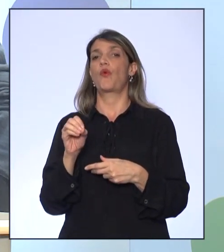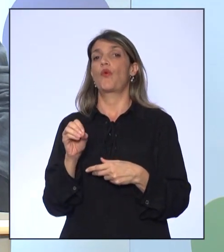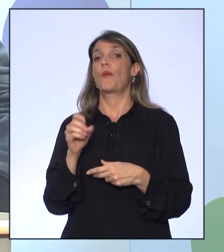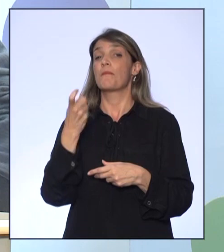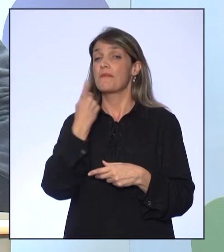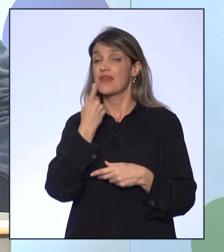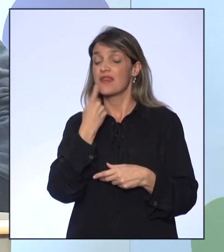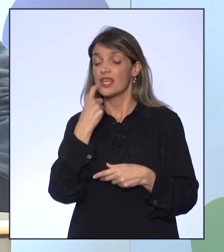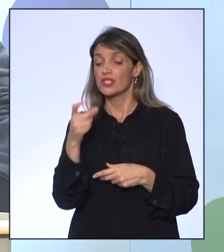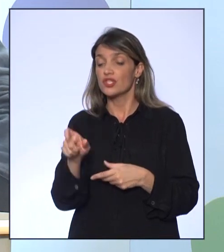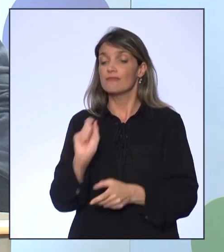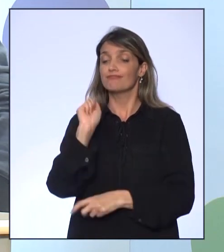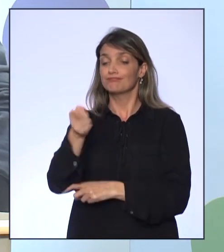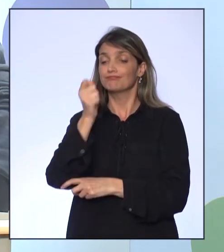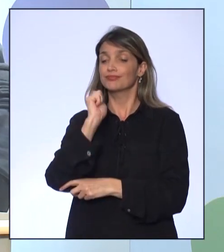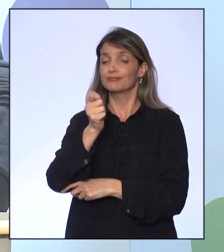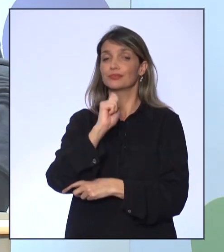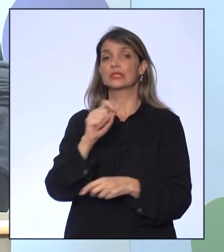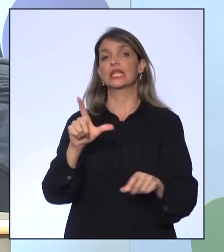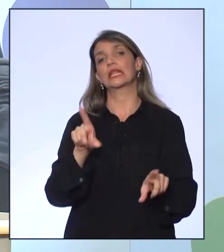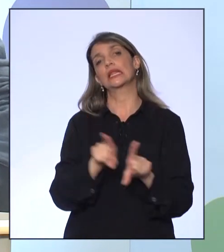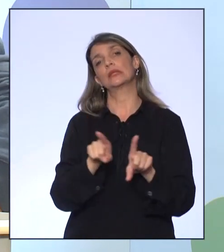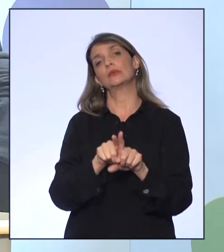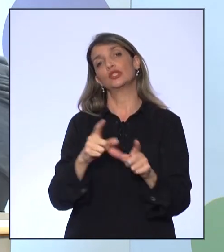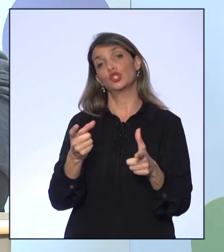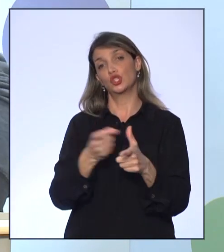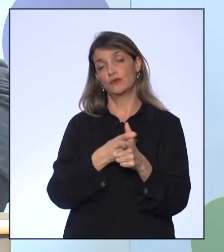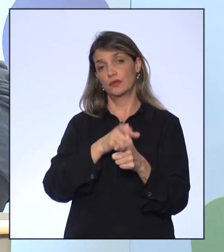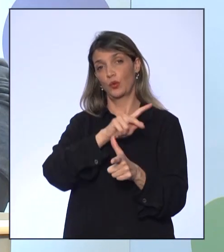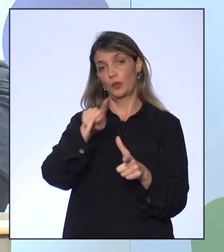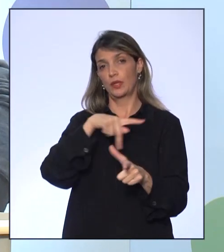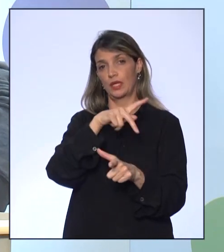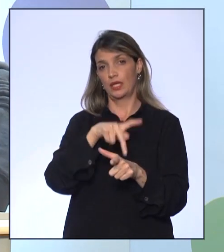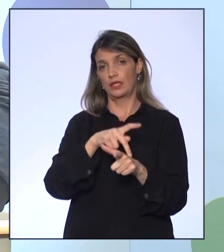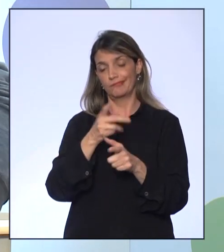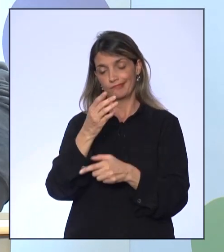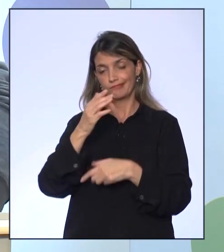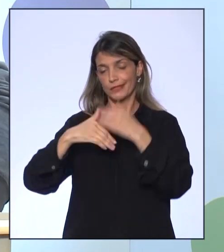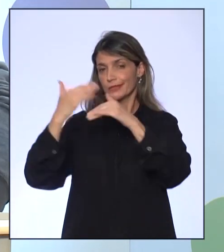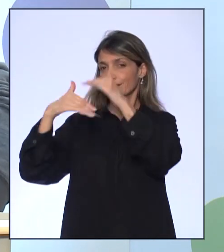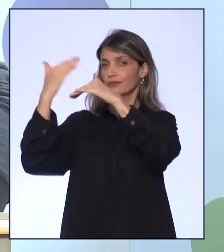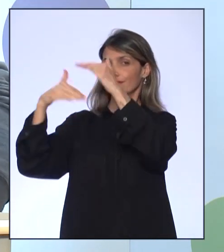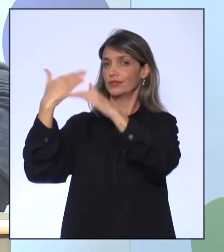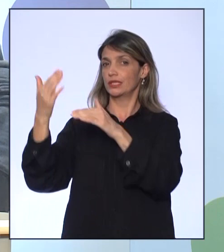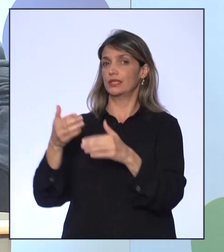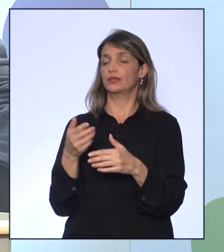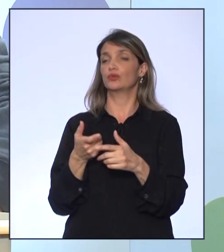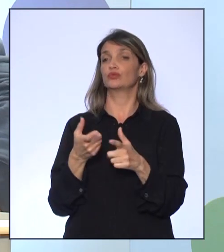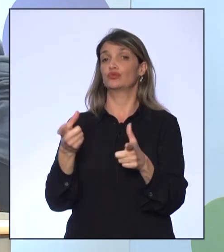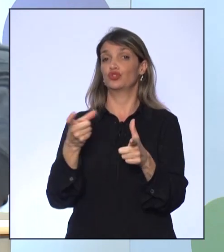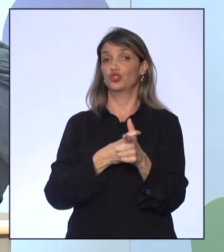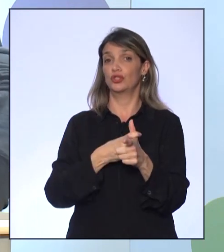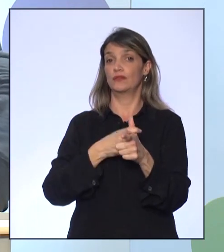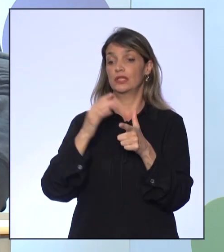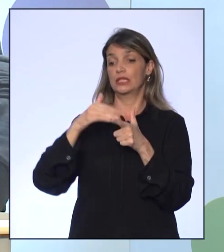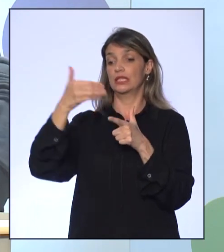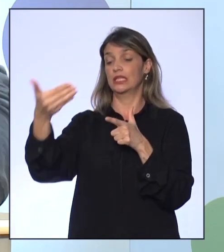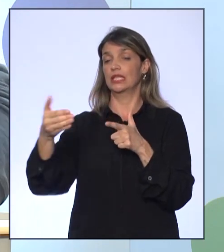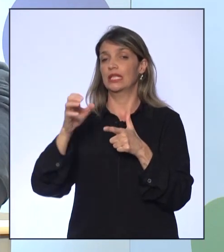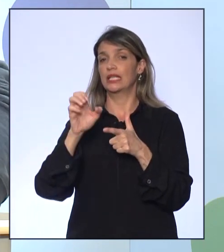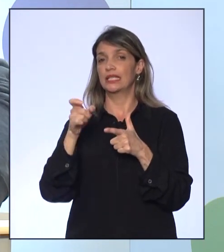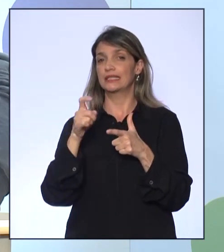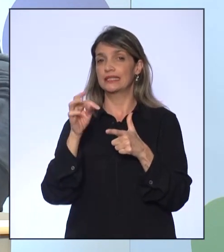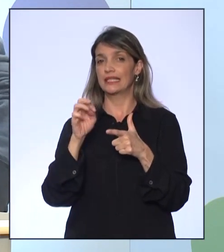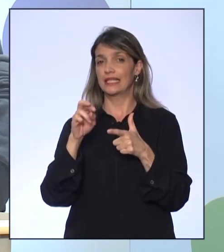tem a questão das dívidas que tem com os países desenvolvidos, né, principalmente a questão da dívida externa. O Brasil é um claro exemplo deles